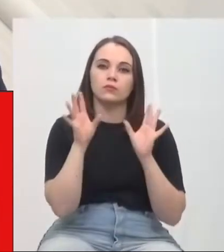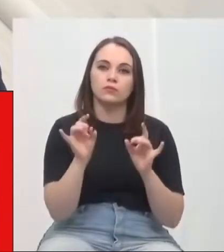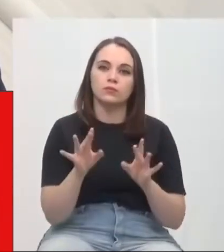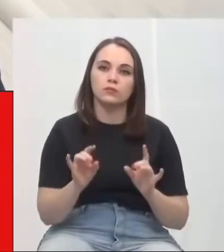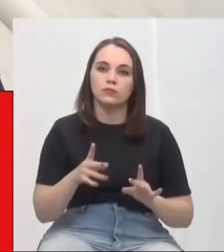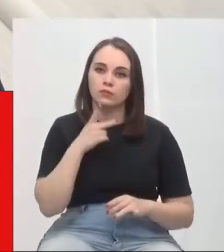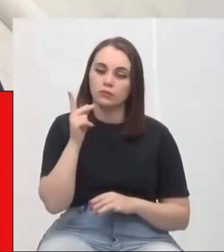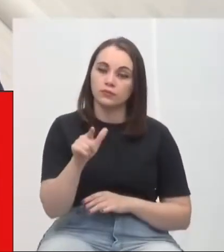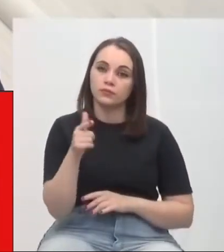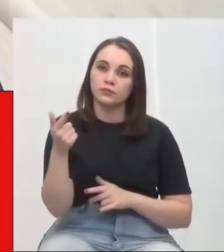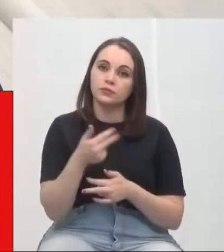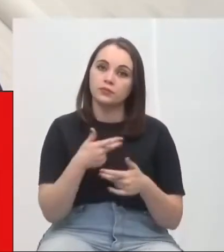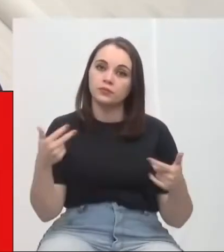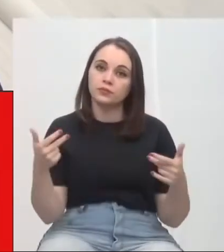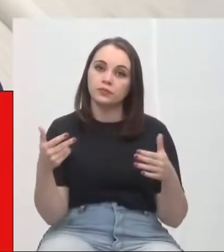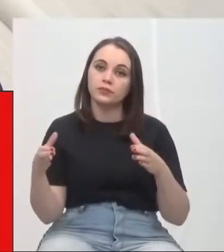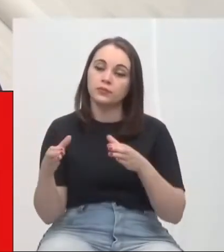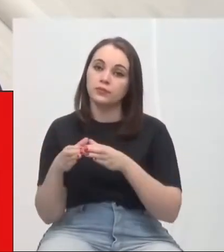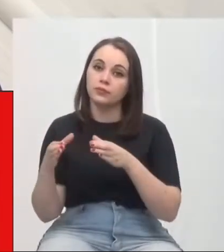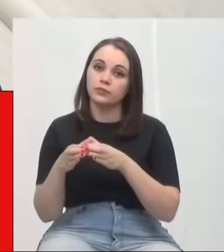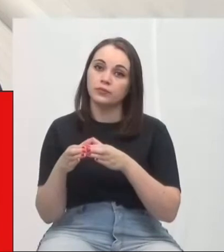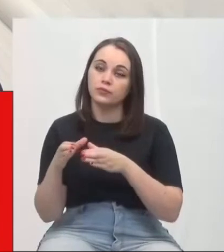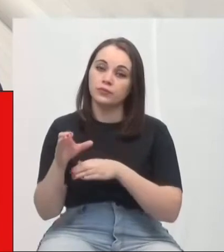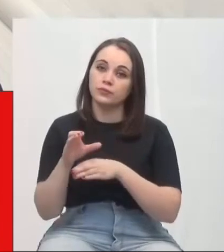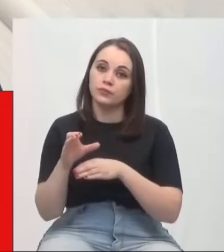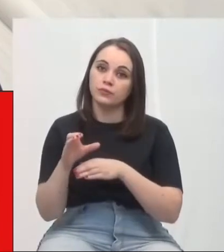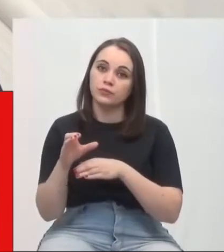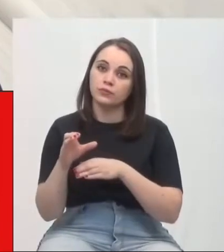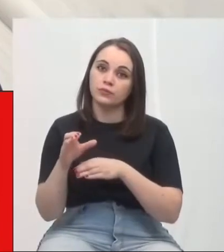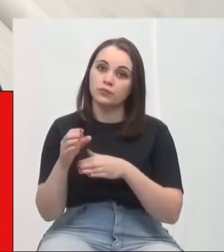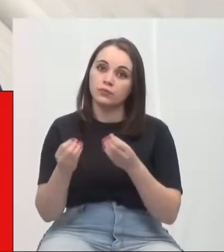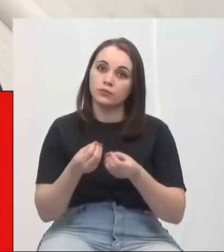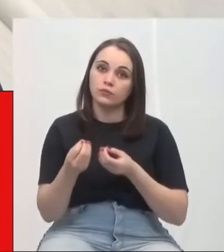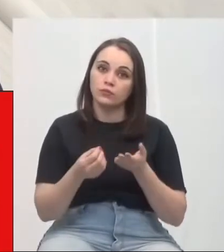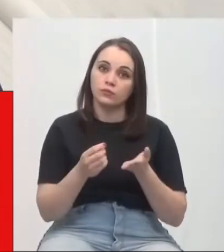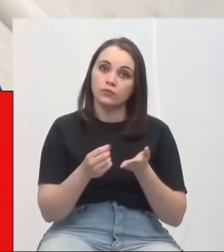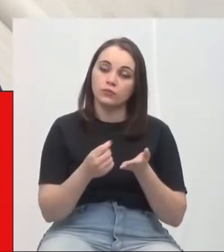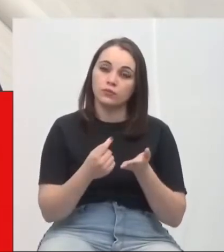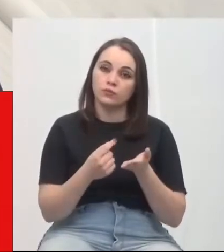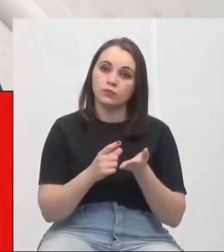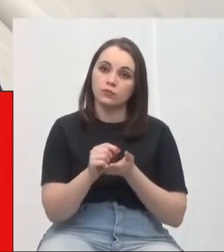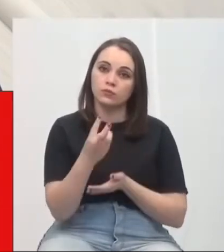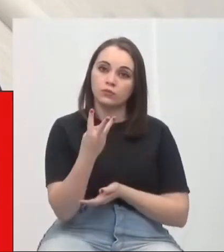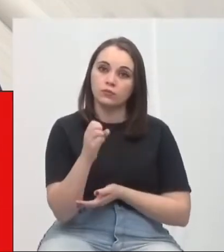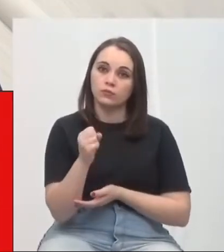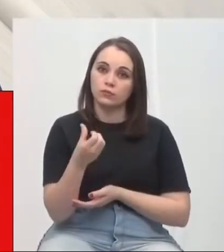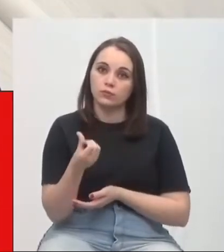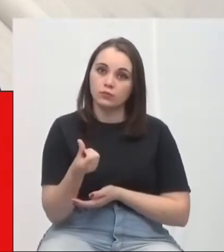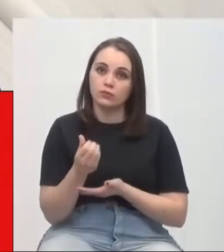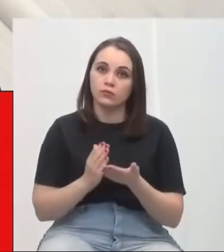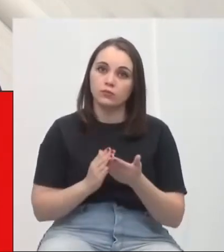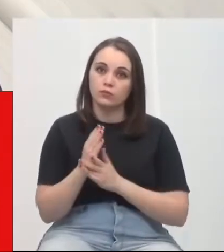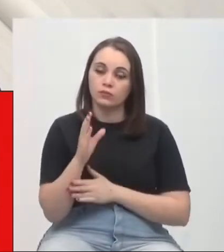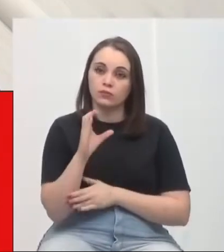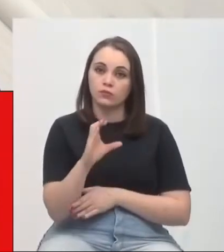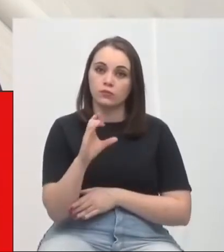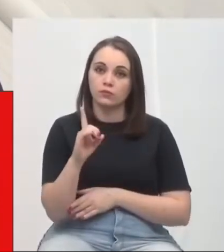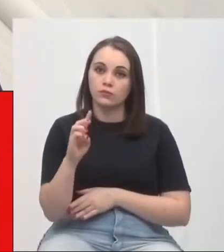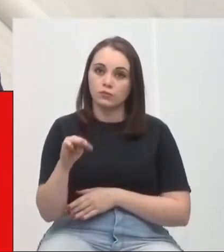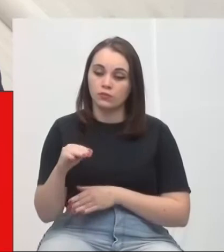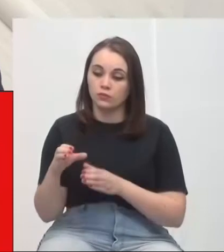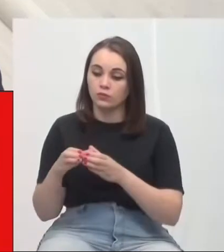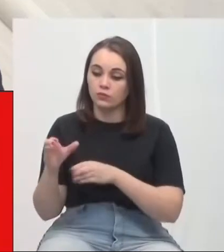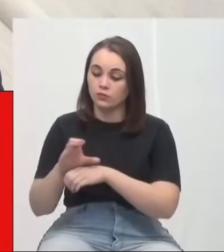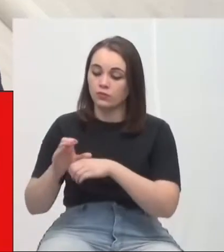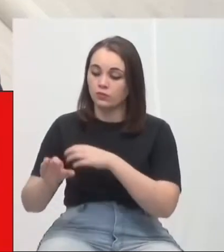especificam e da outras providências, conforme a resolução número 386-2021, aprovado pelo CDM. A Comissão